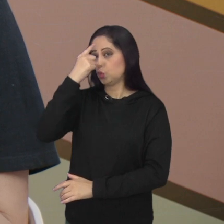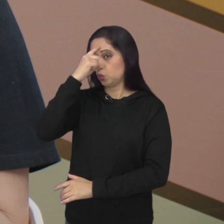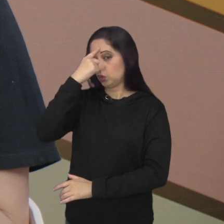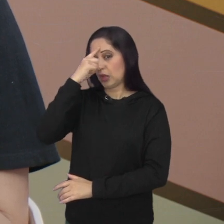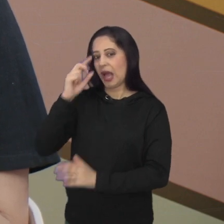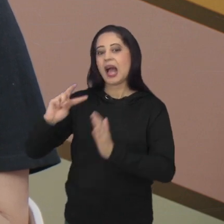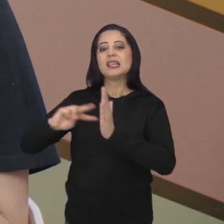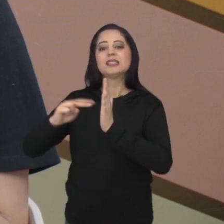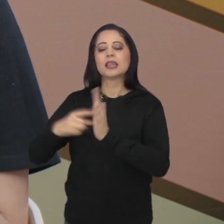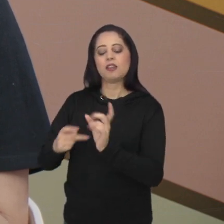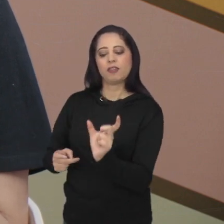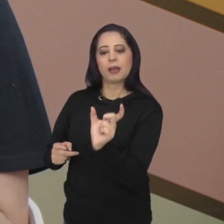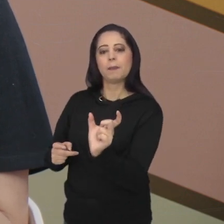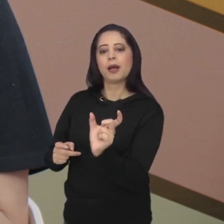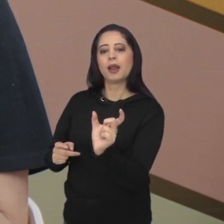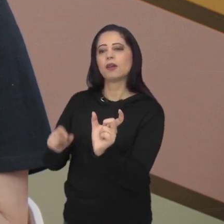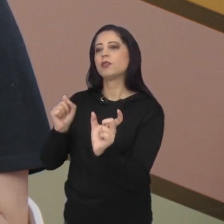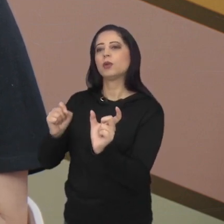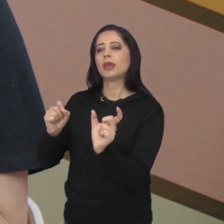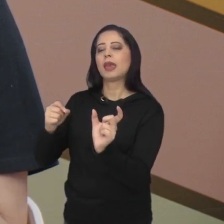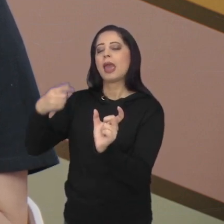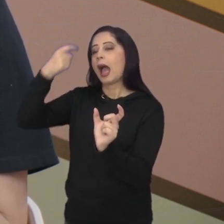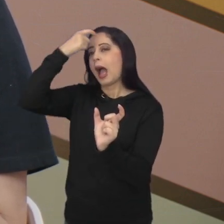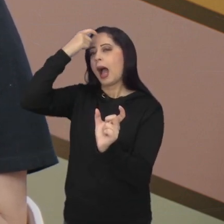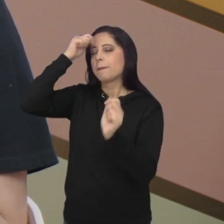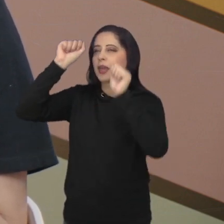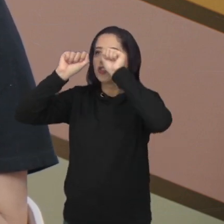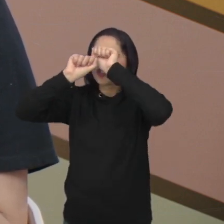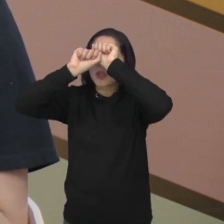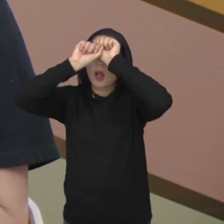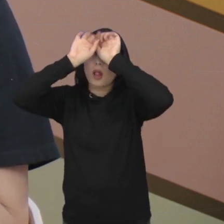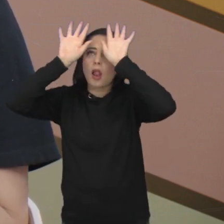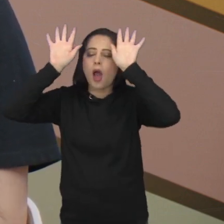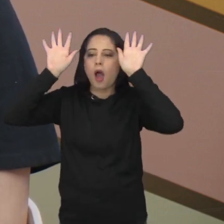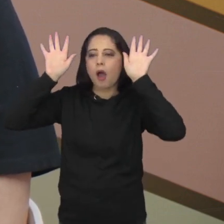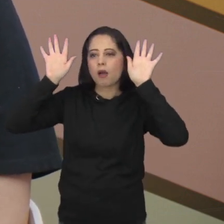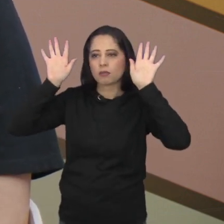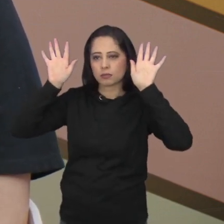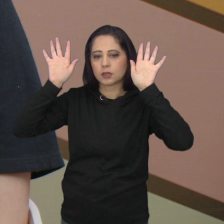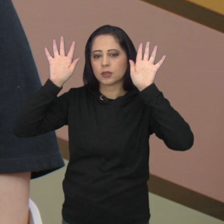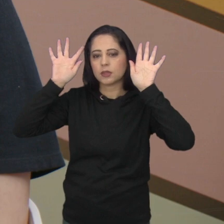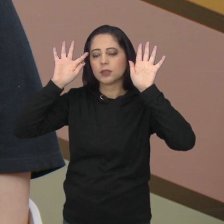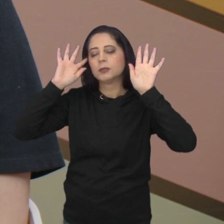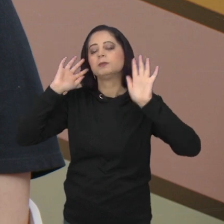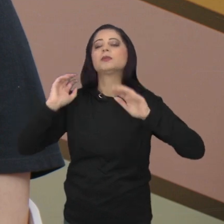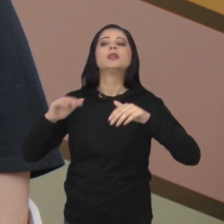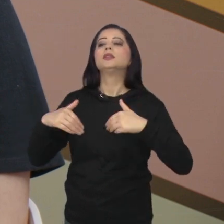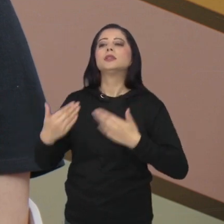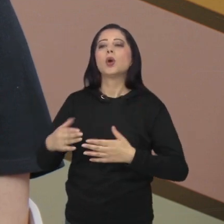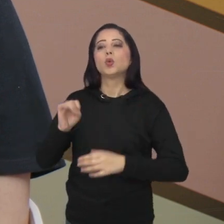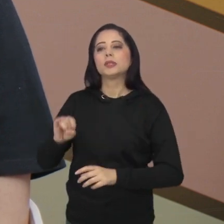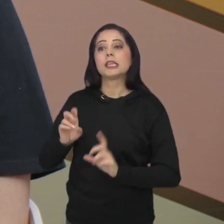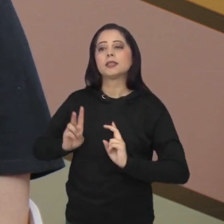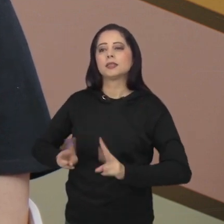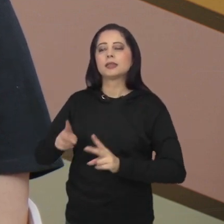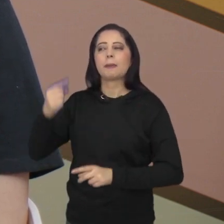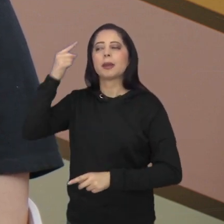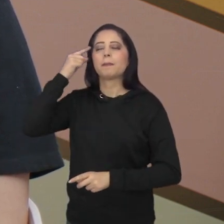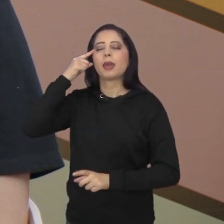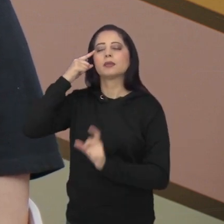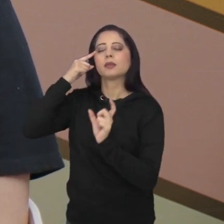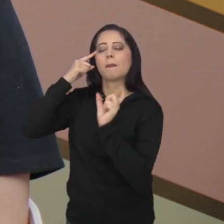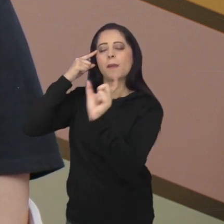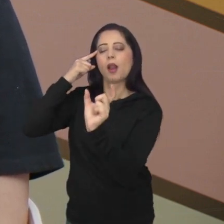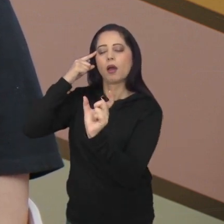indiana, que significa aquilo que clareia a mente. Então, conforme você você repete uma